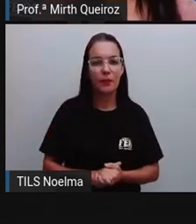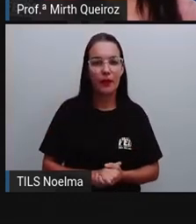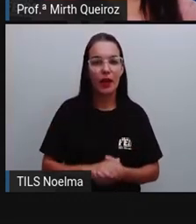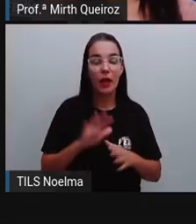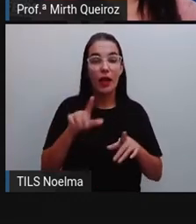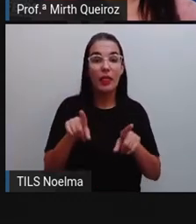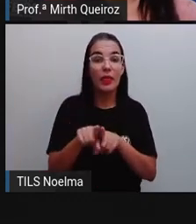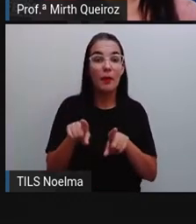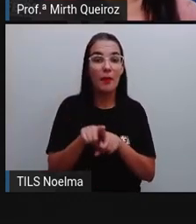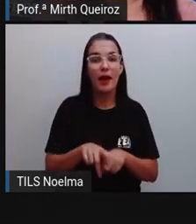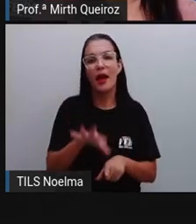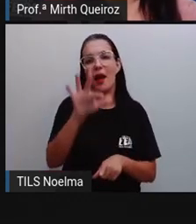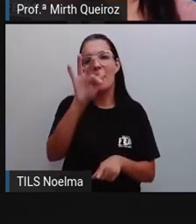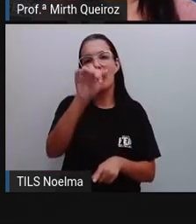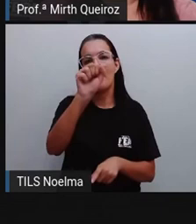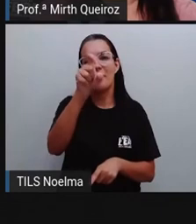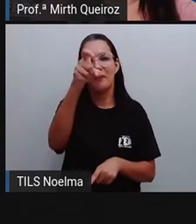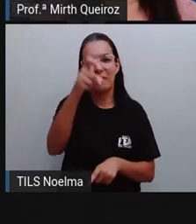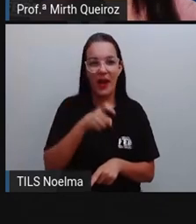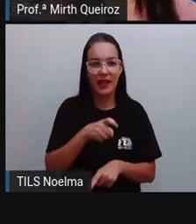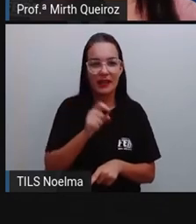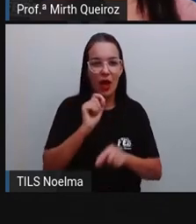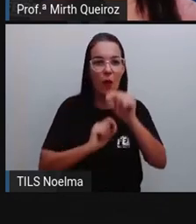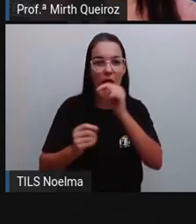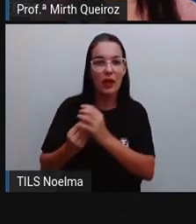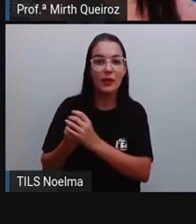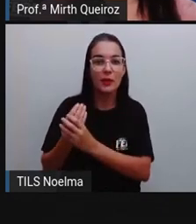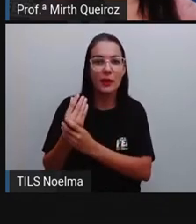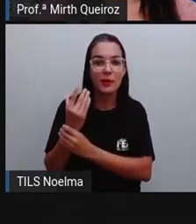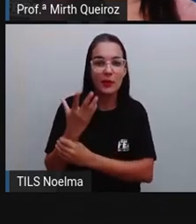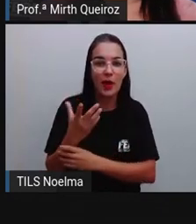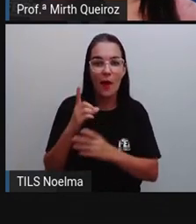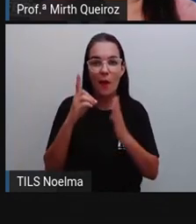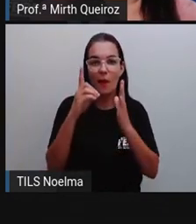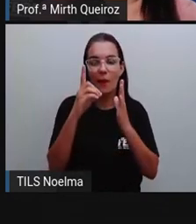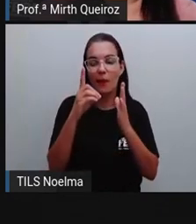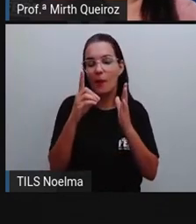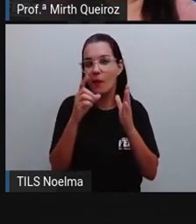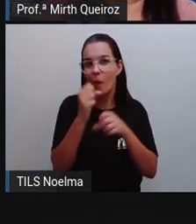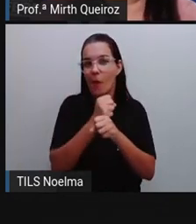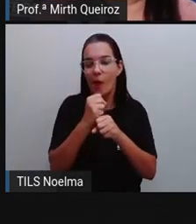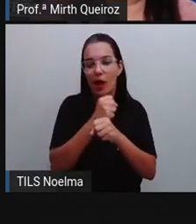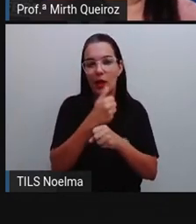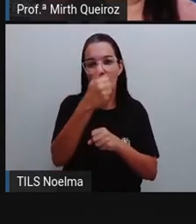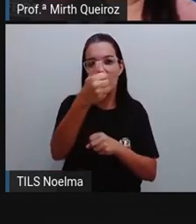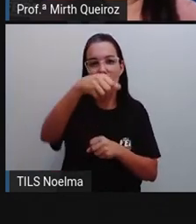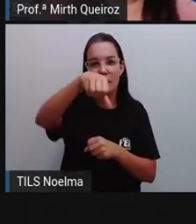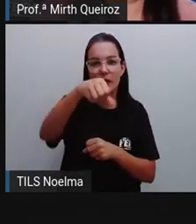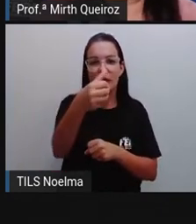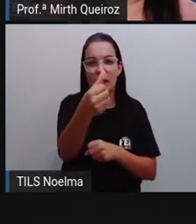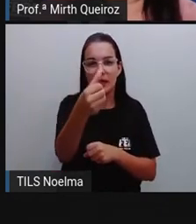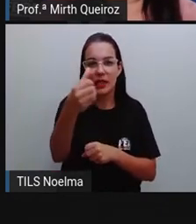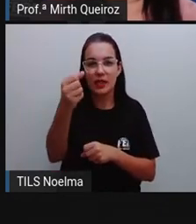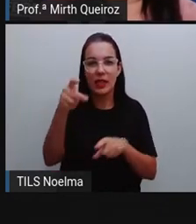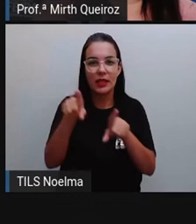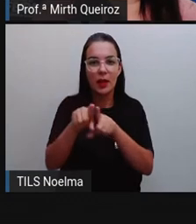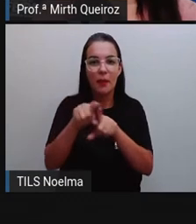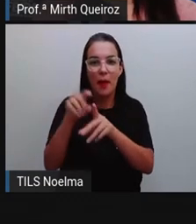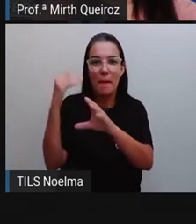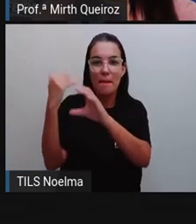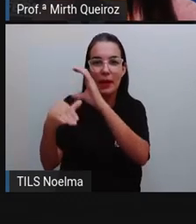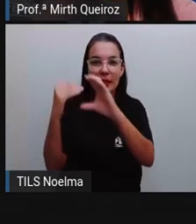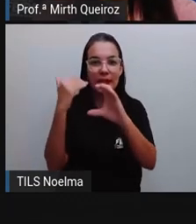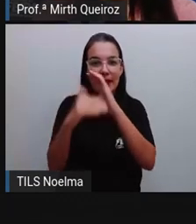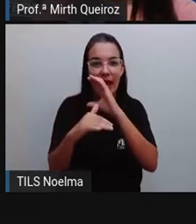Vem o fax também, que surgiu em 1966, que permitia o envio de mensagens